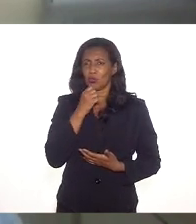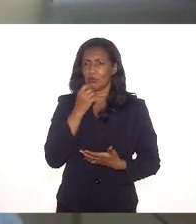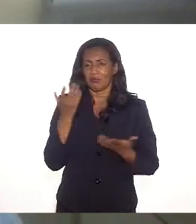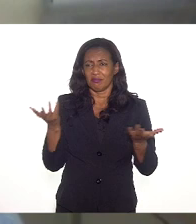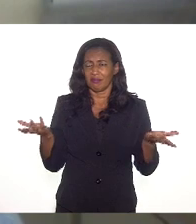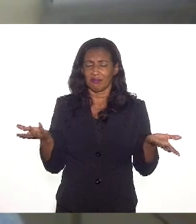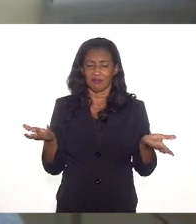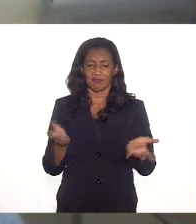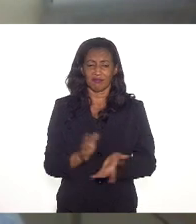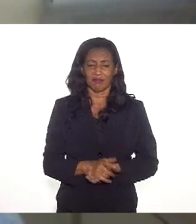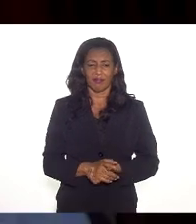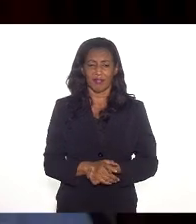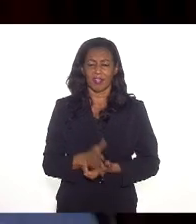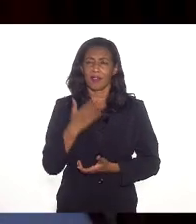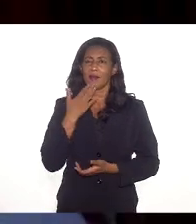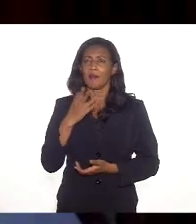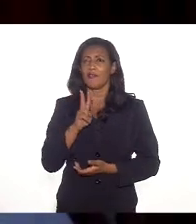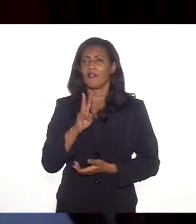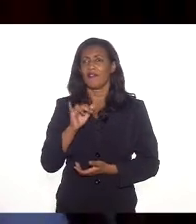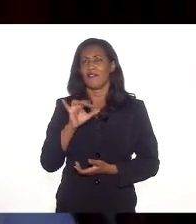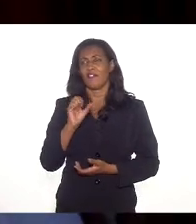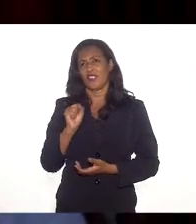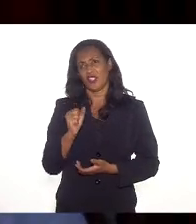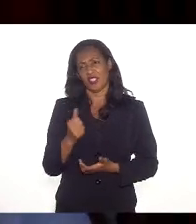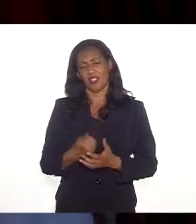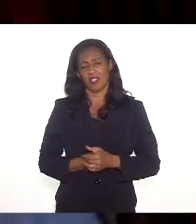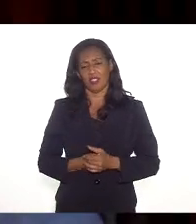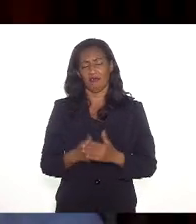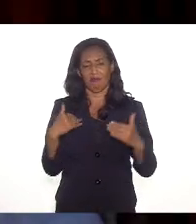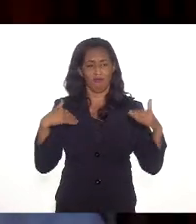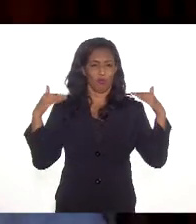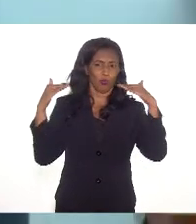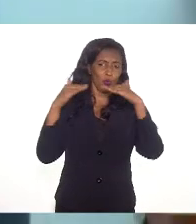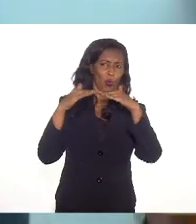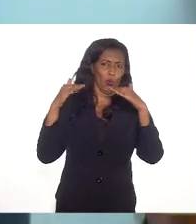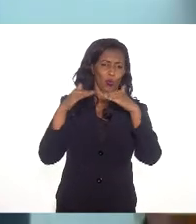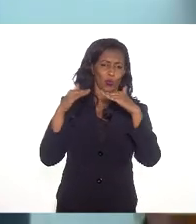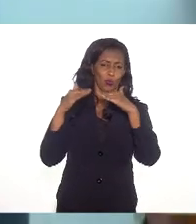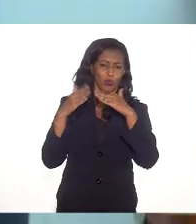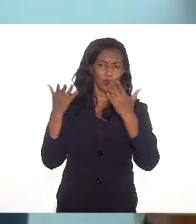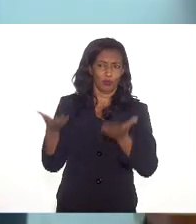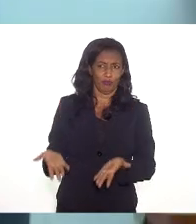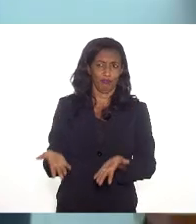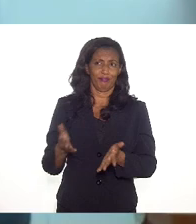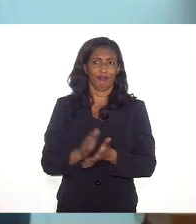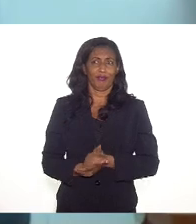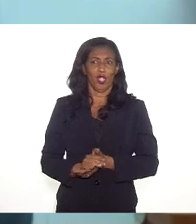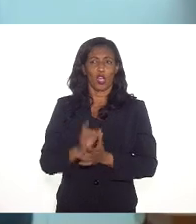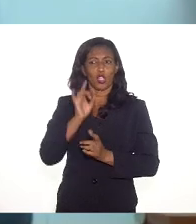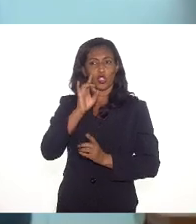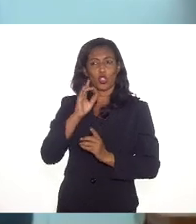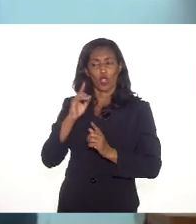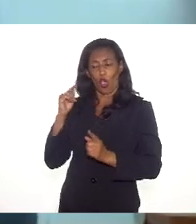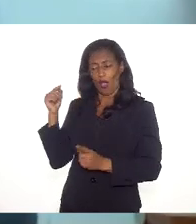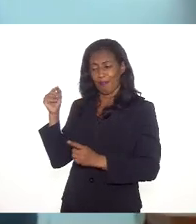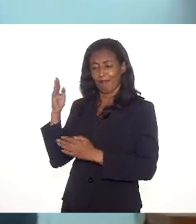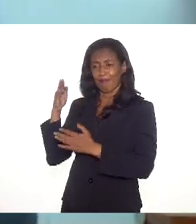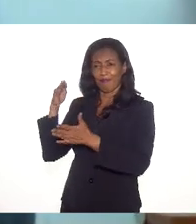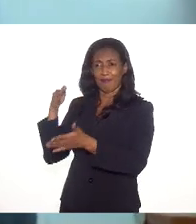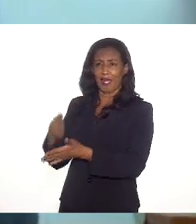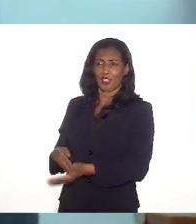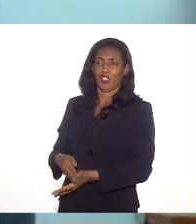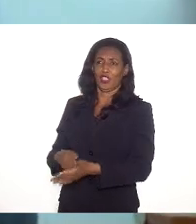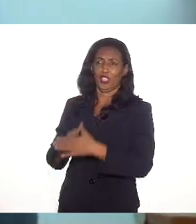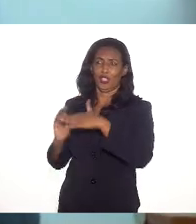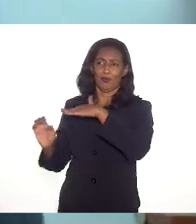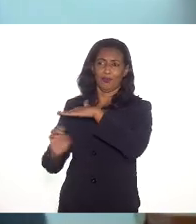Vossa Excelência. Ok. Concordo com Vossa Excelência, deputado Luiz Paulo. Isso atinge o empreendedor, que tira do valor a